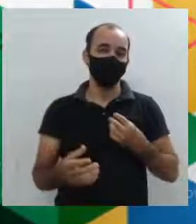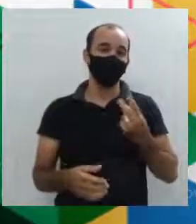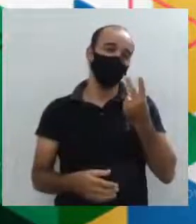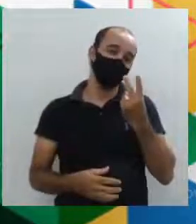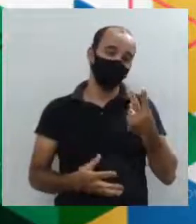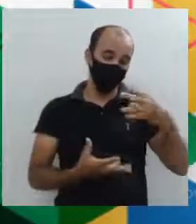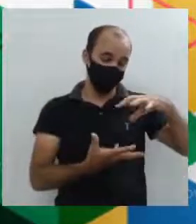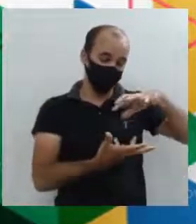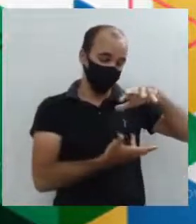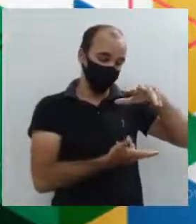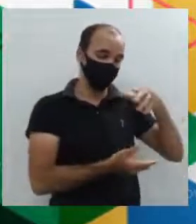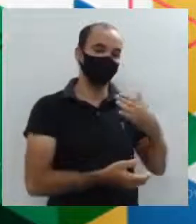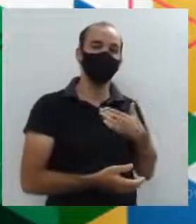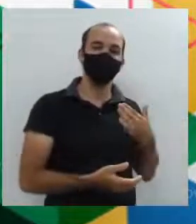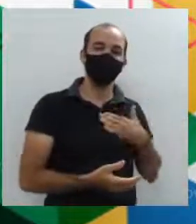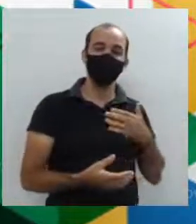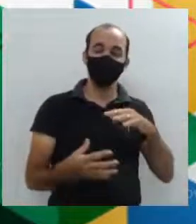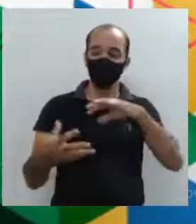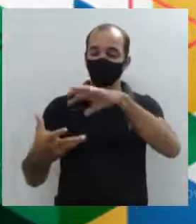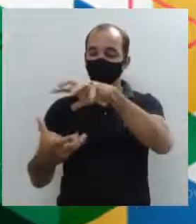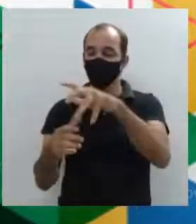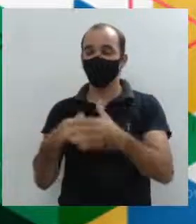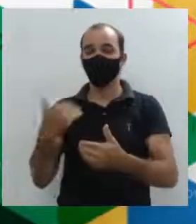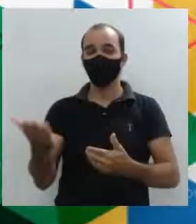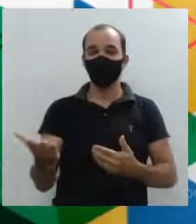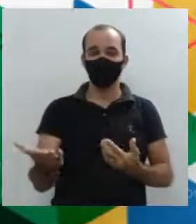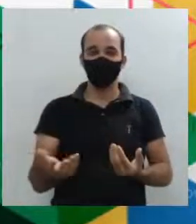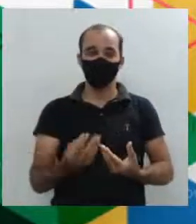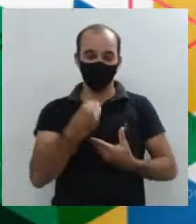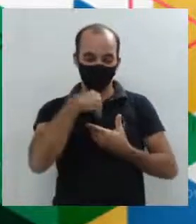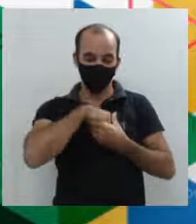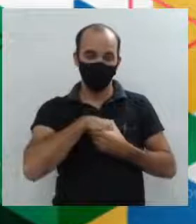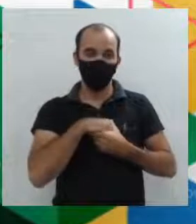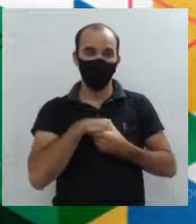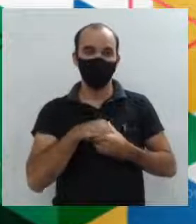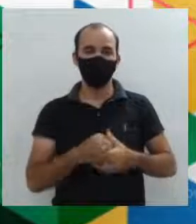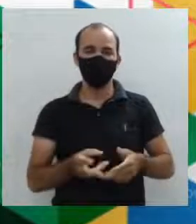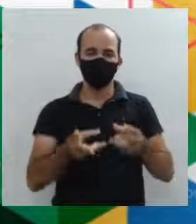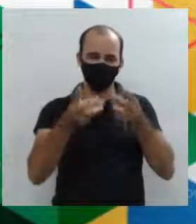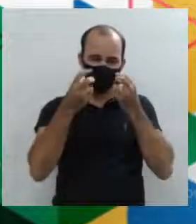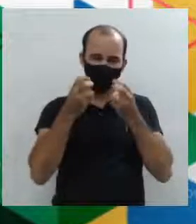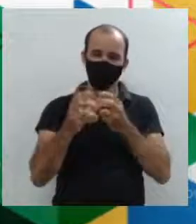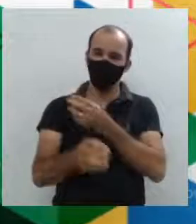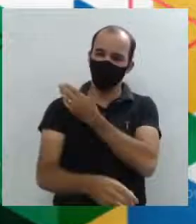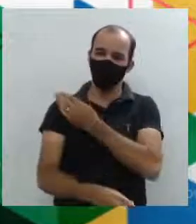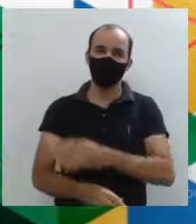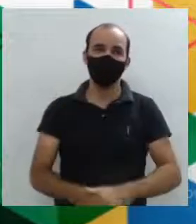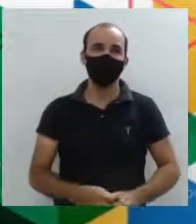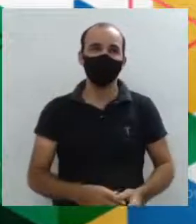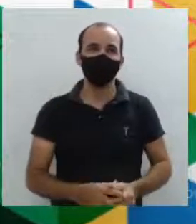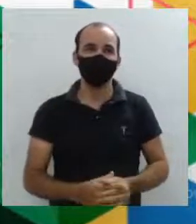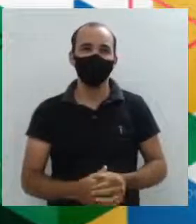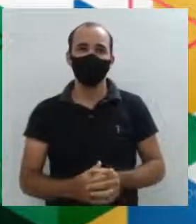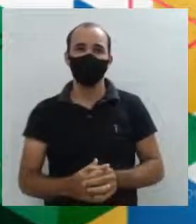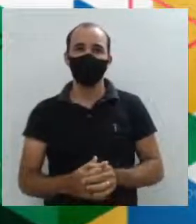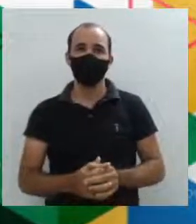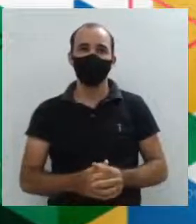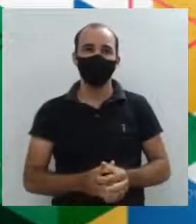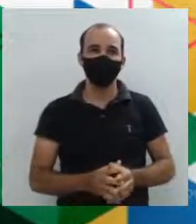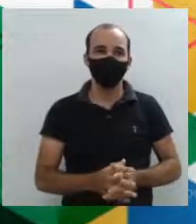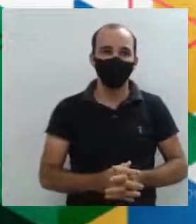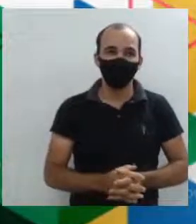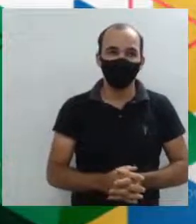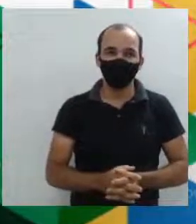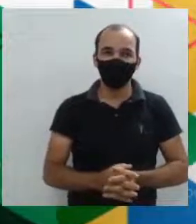está fora de você. Então, preste atenção aí no nosso slide, que você vai dar uma olhadinha aí para você entender melhor, ok?